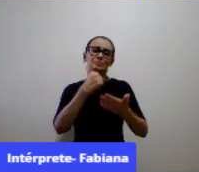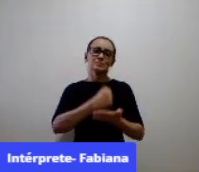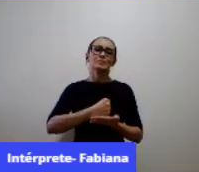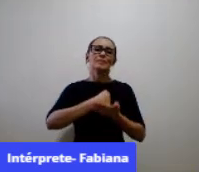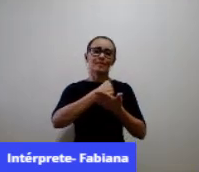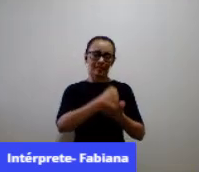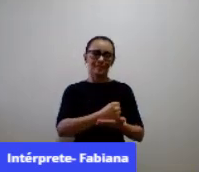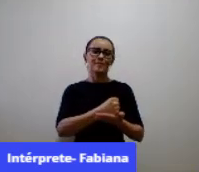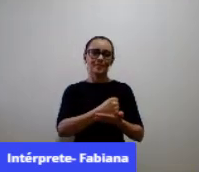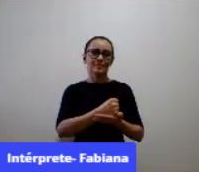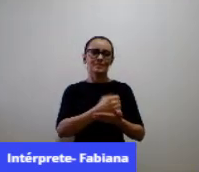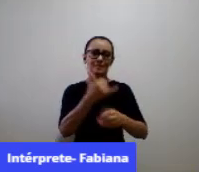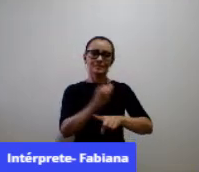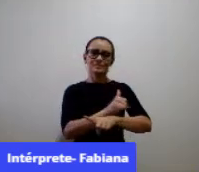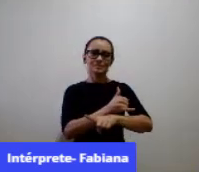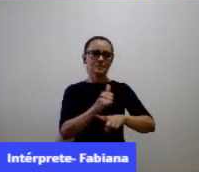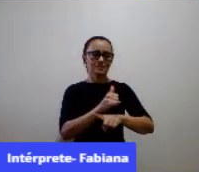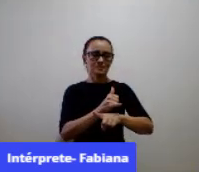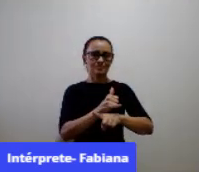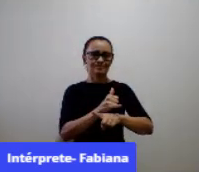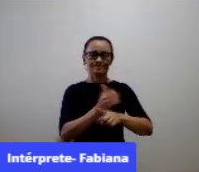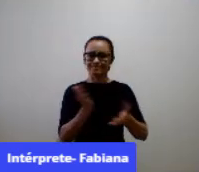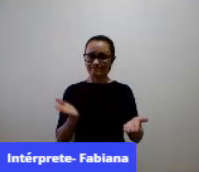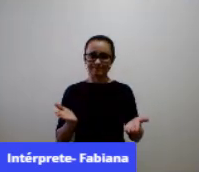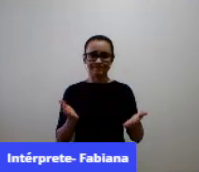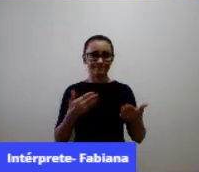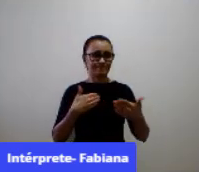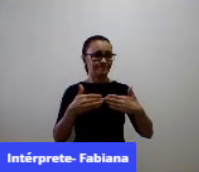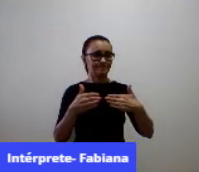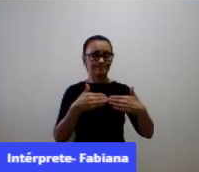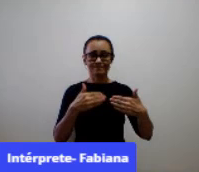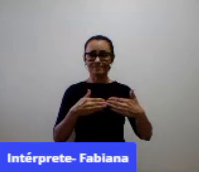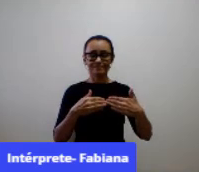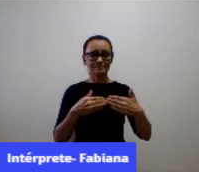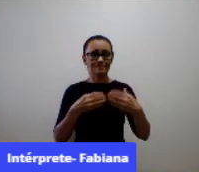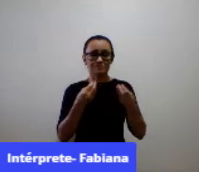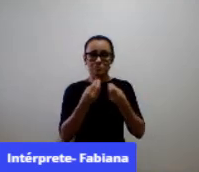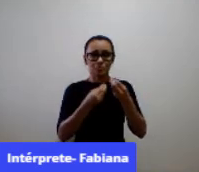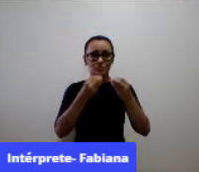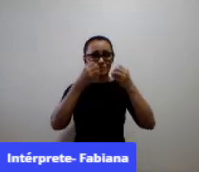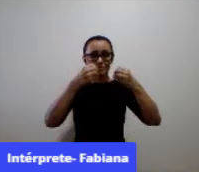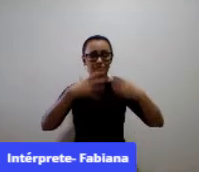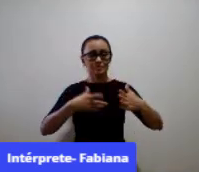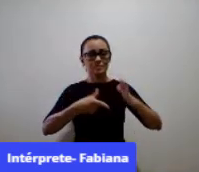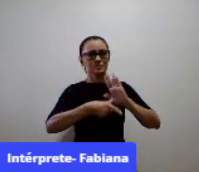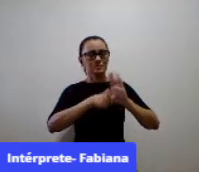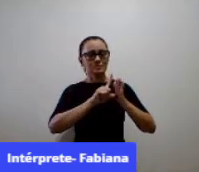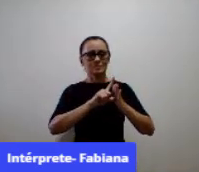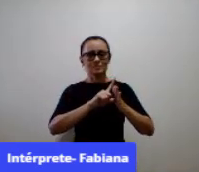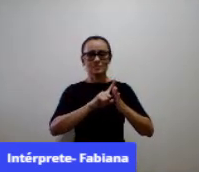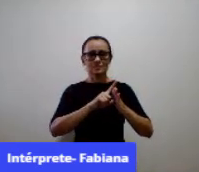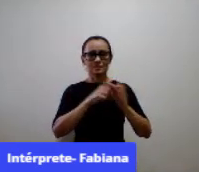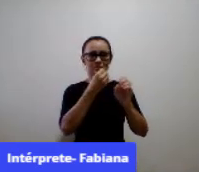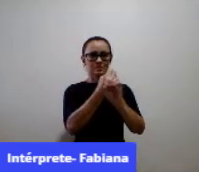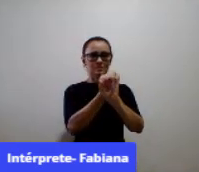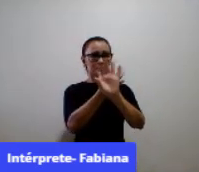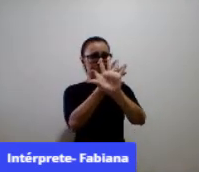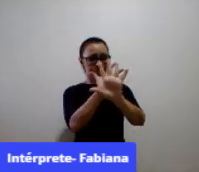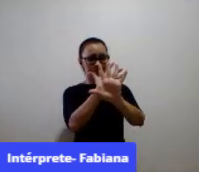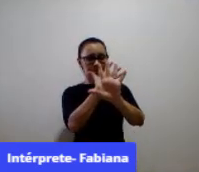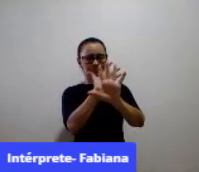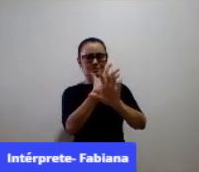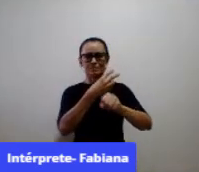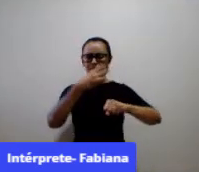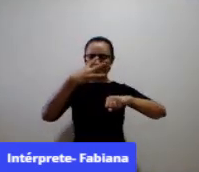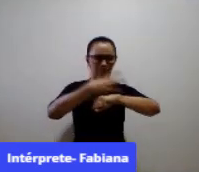maneira, que seja pelos meios que eu elenquei anteriormente, né, por chamada, WhatsApp, Google, a